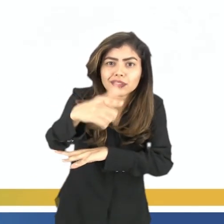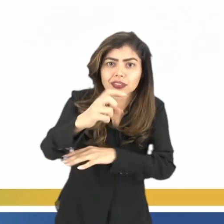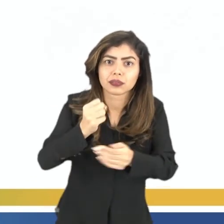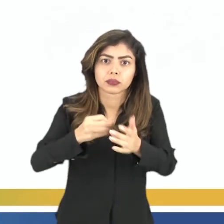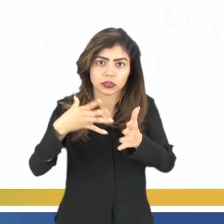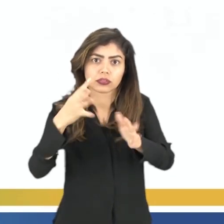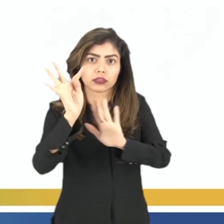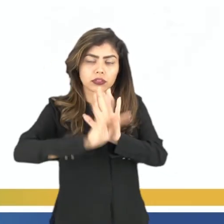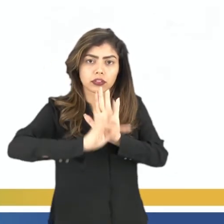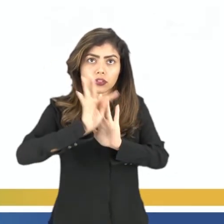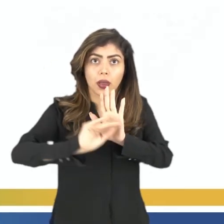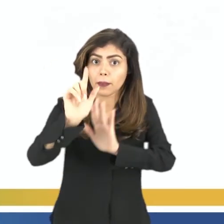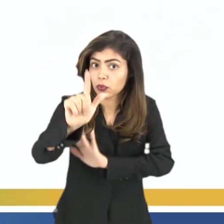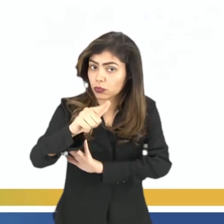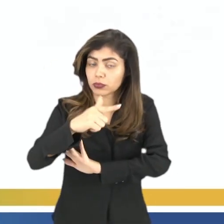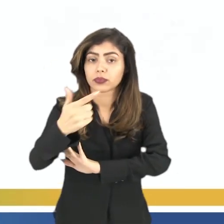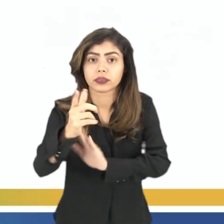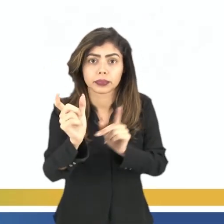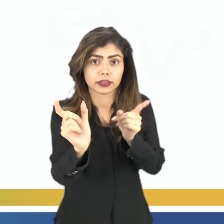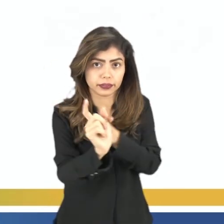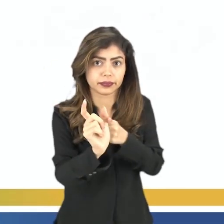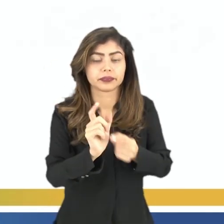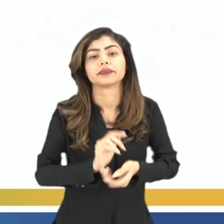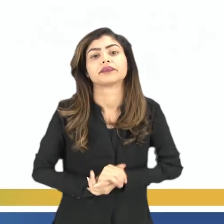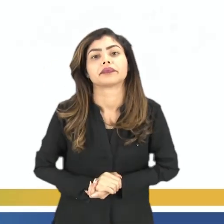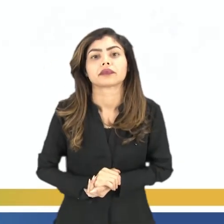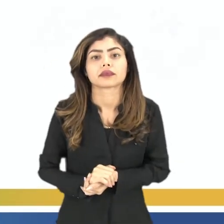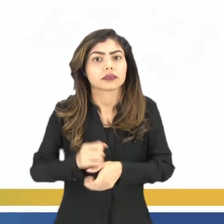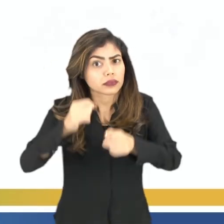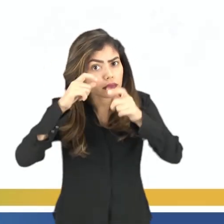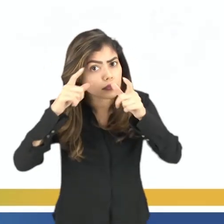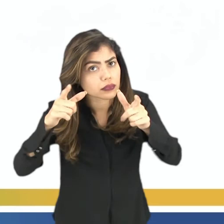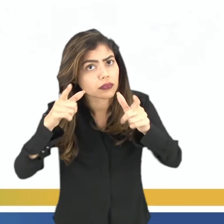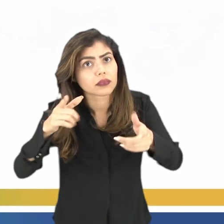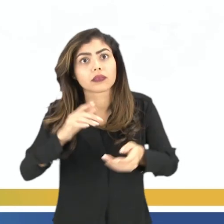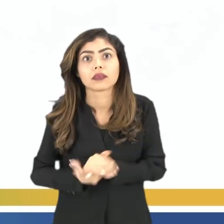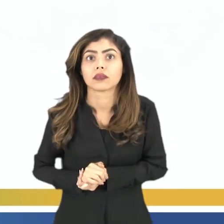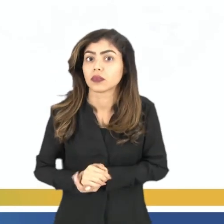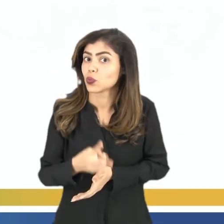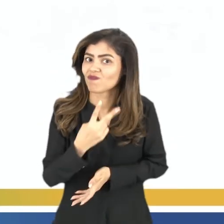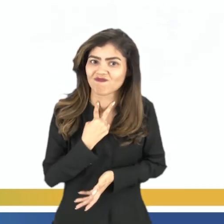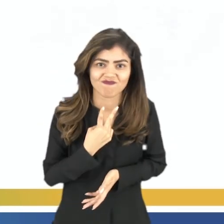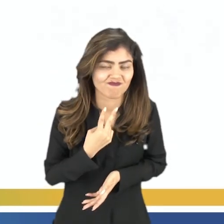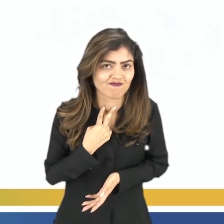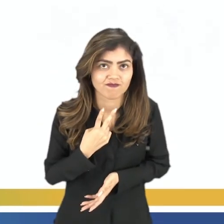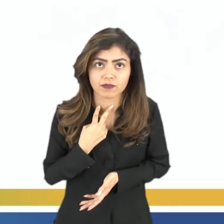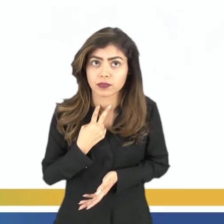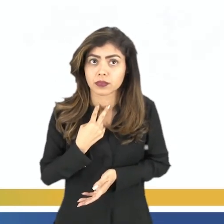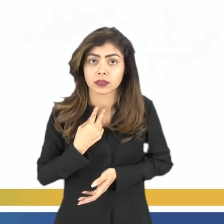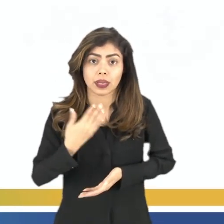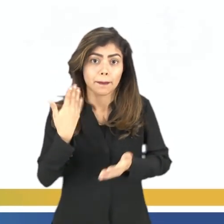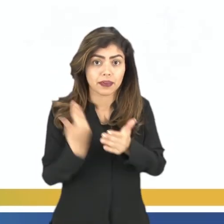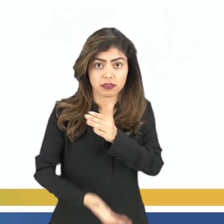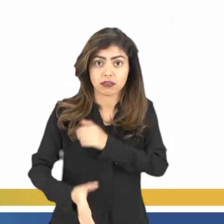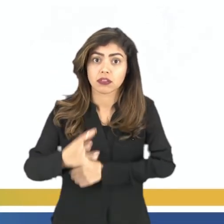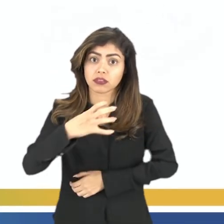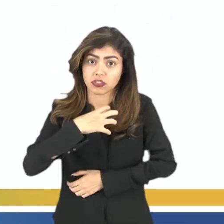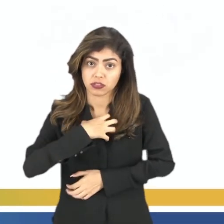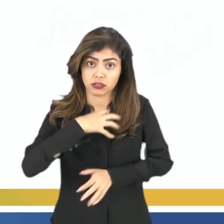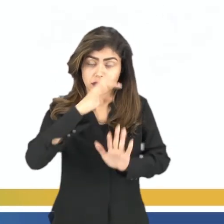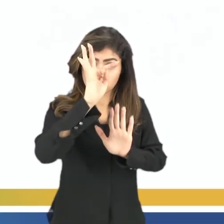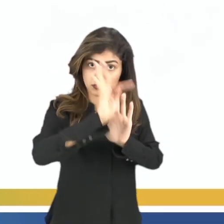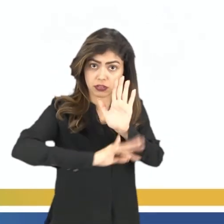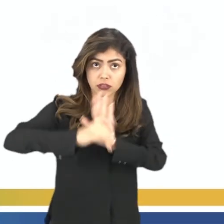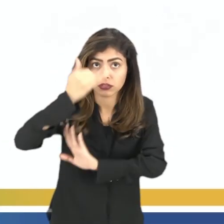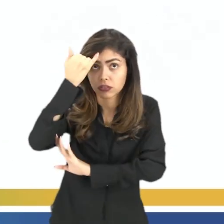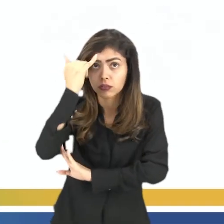muito por outras. Prestem atenção, não pode nem deve perder o sentido